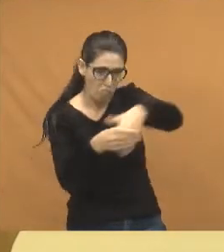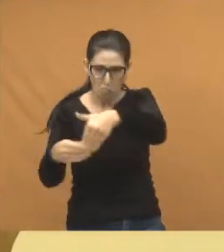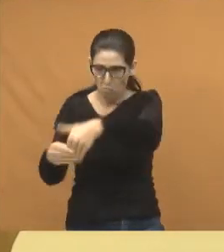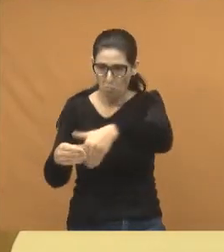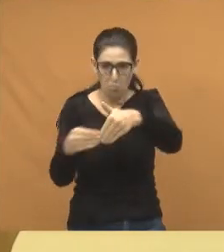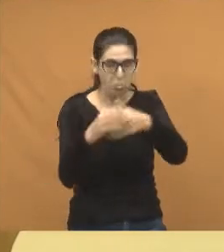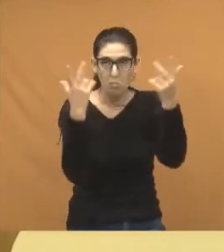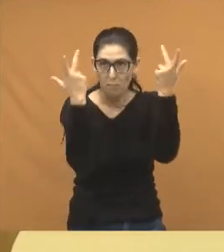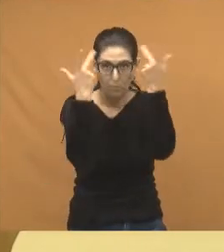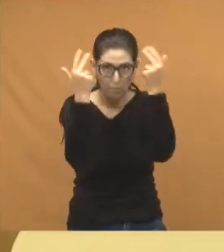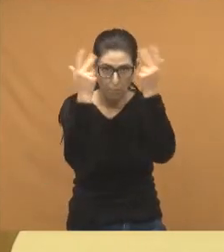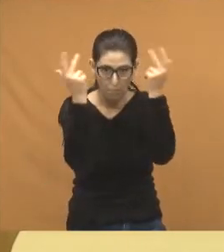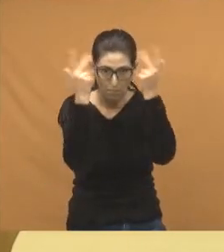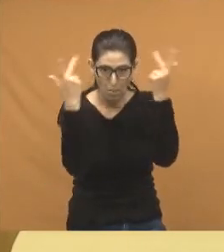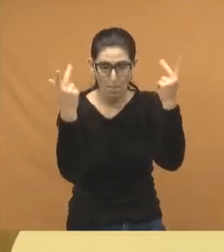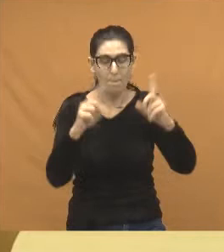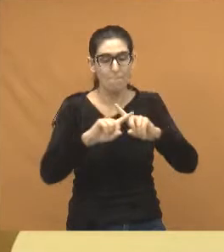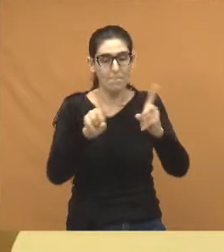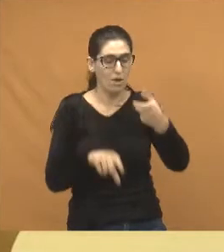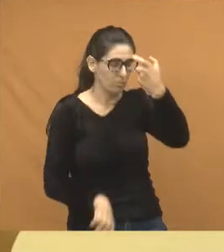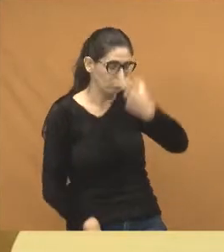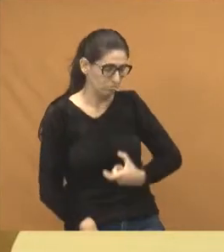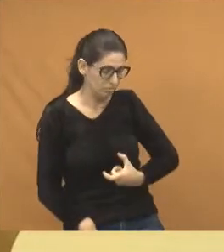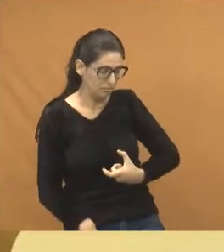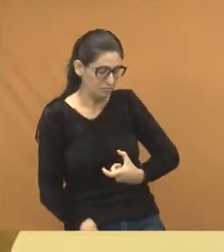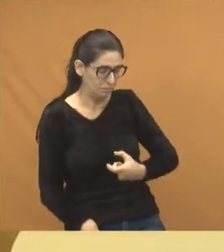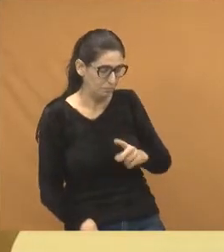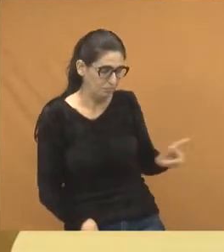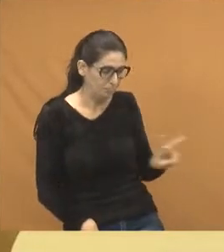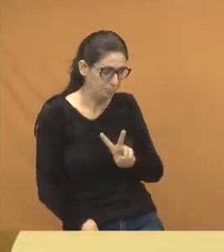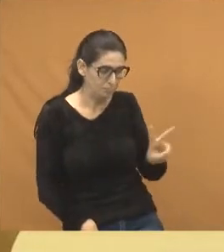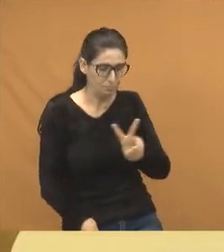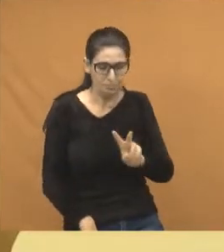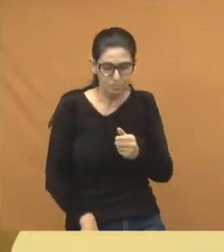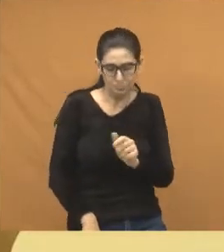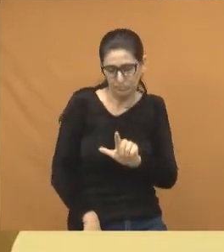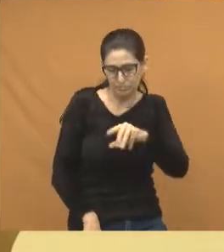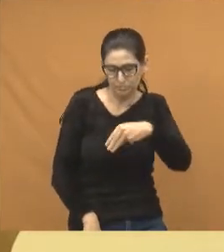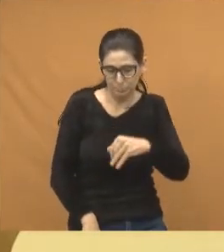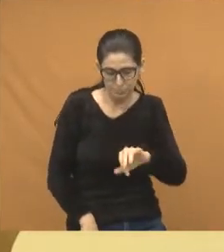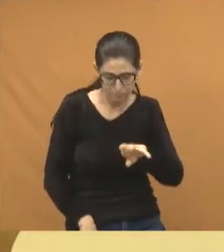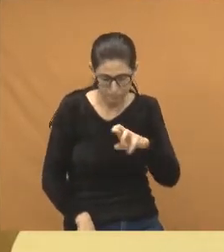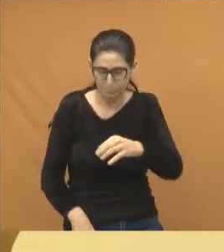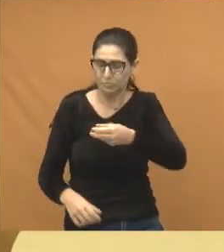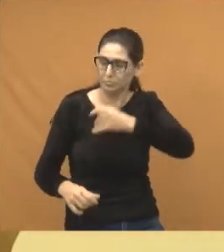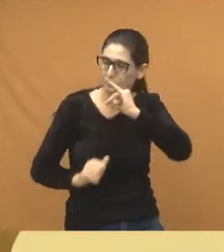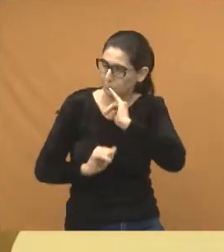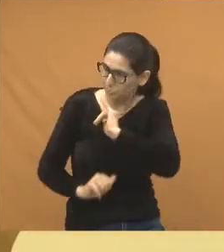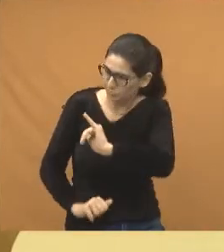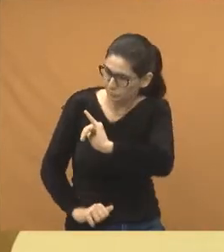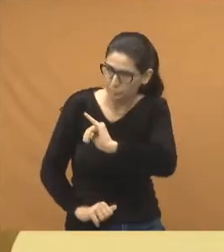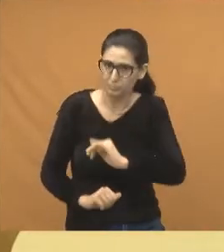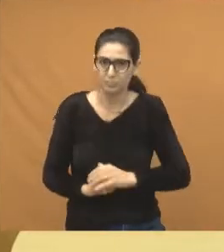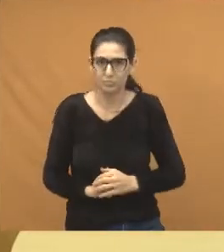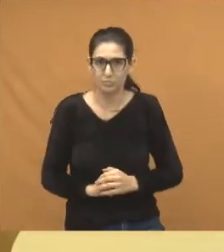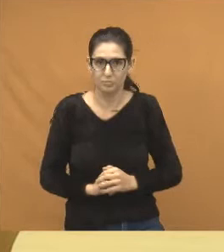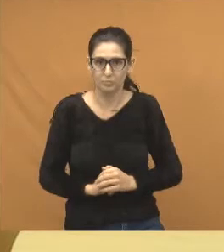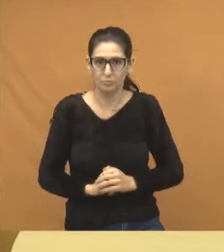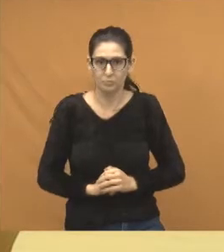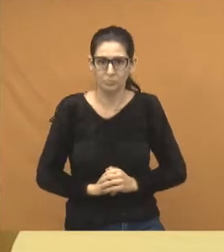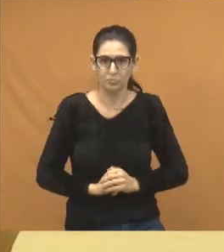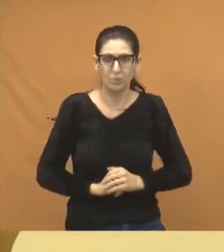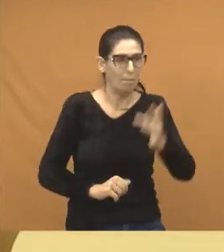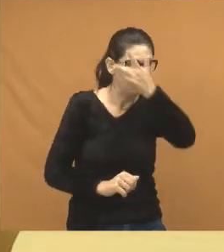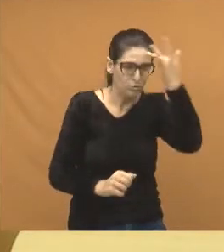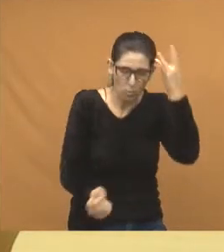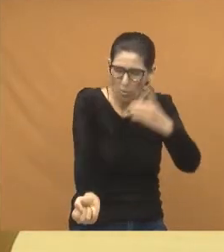isso. Mas eu, vereador Valmir, eu quero dizer para vocês, eu não estou do lado de pessoal todo de diabetes,